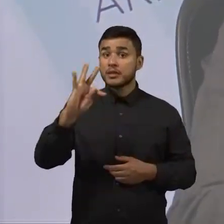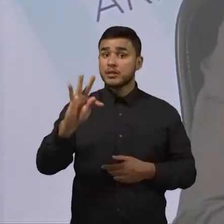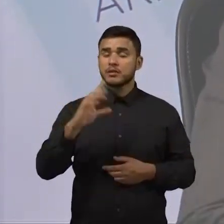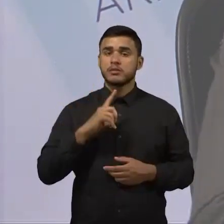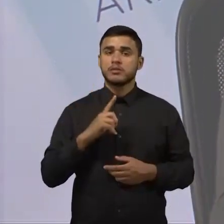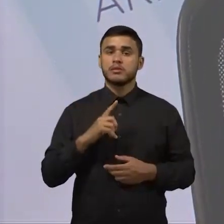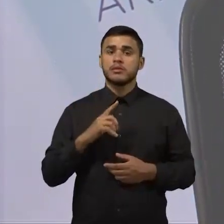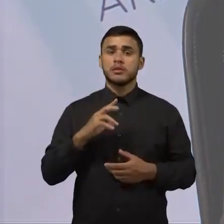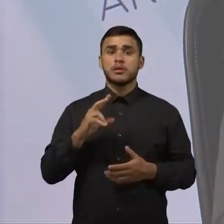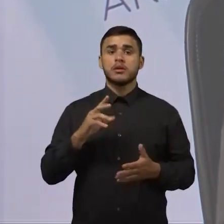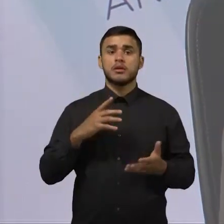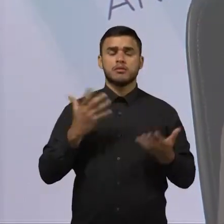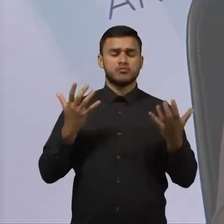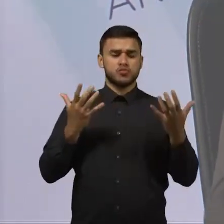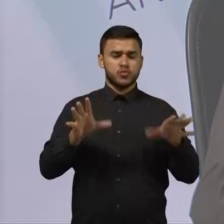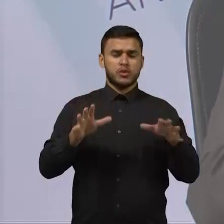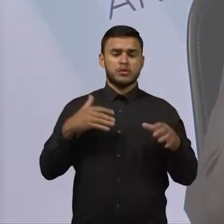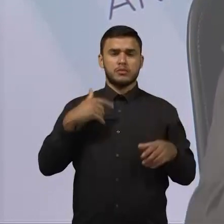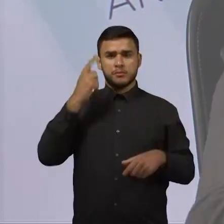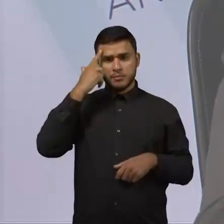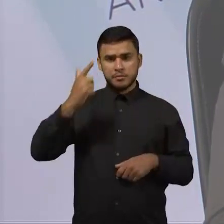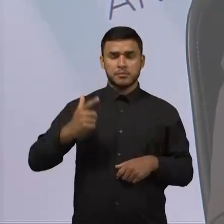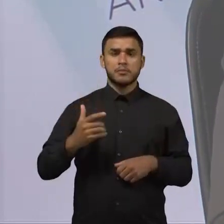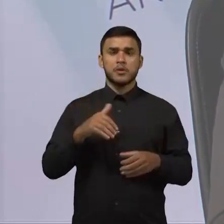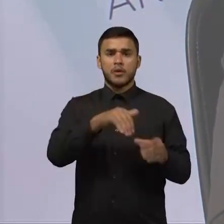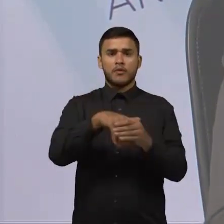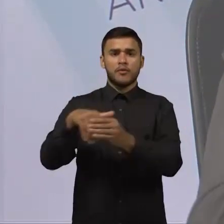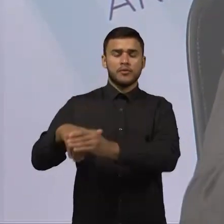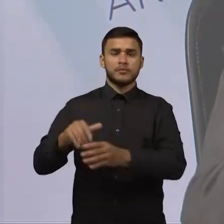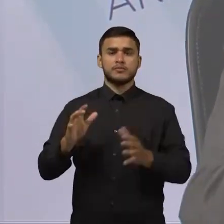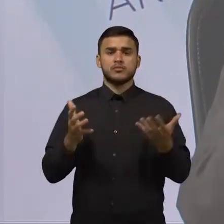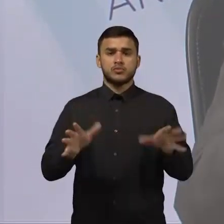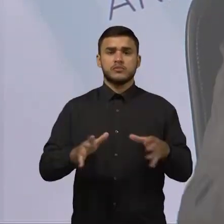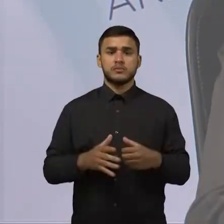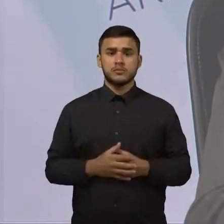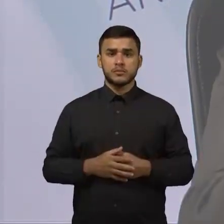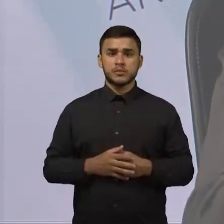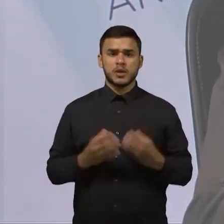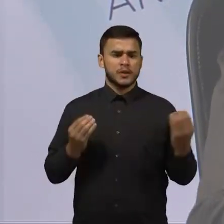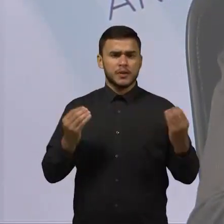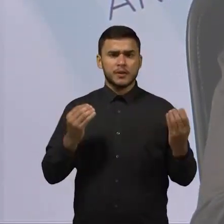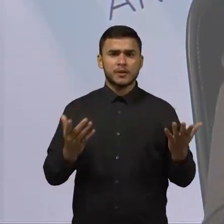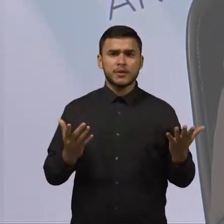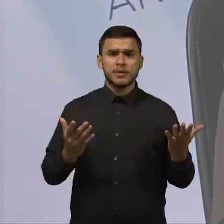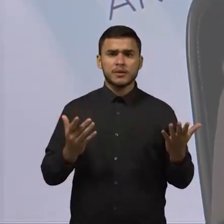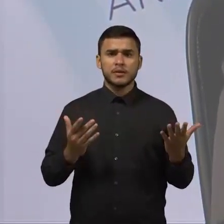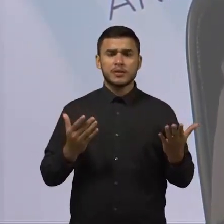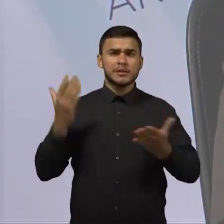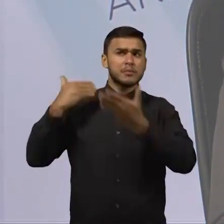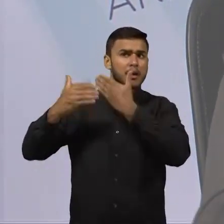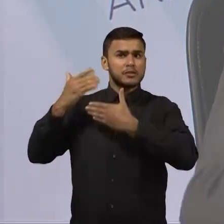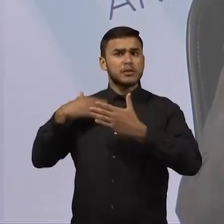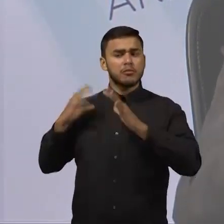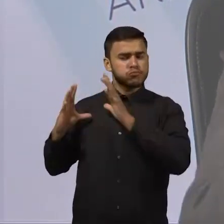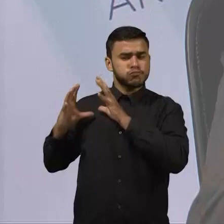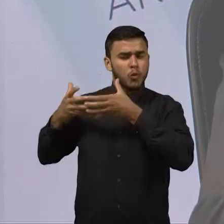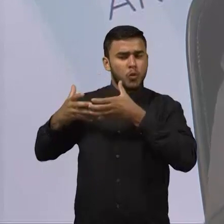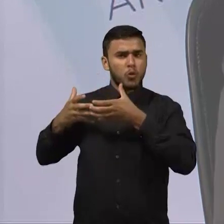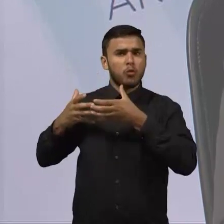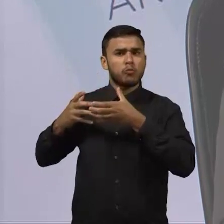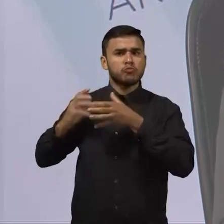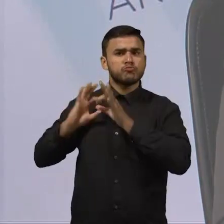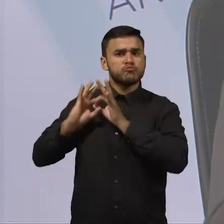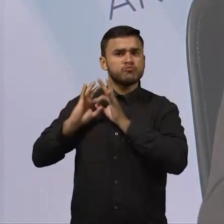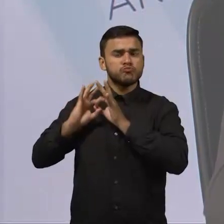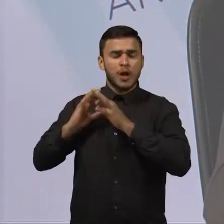sua biografia dessa imagem, que ele devia honrar, porque você não pode ser desleal com seus antepassados, com seus